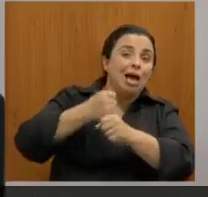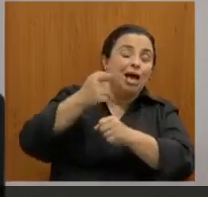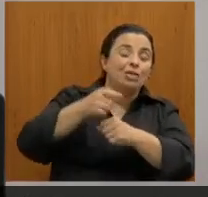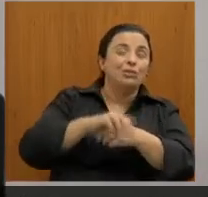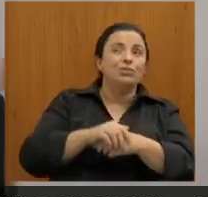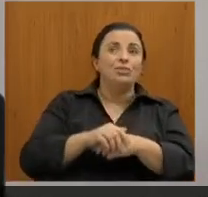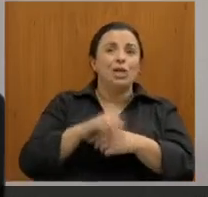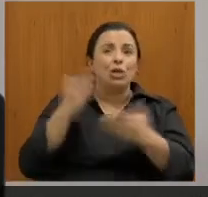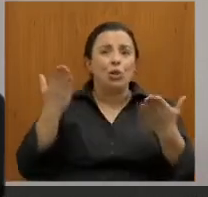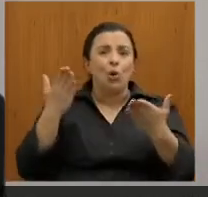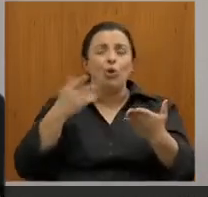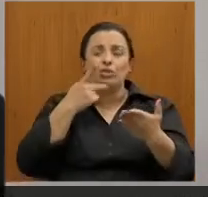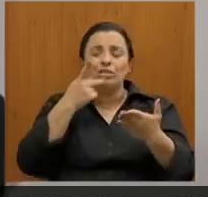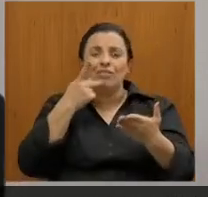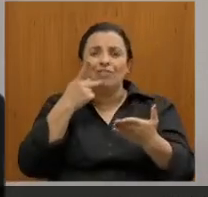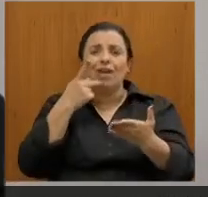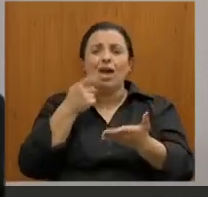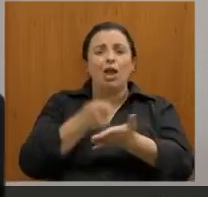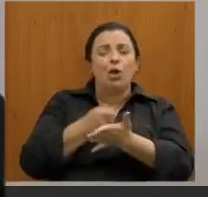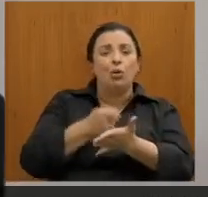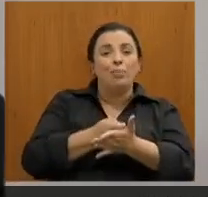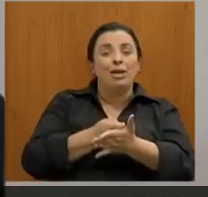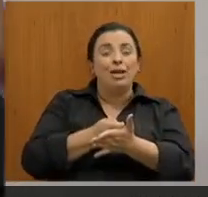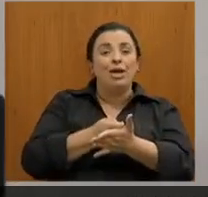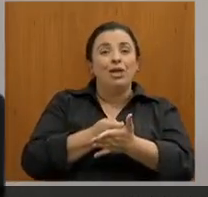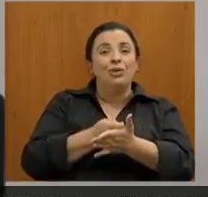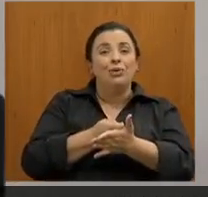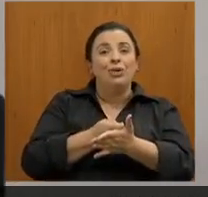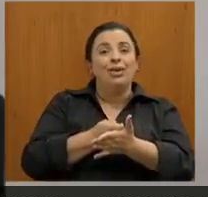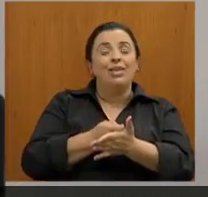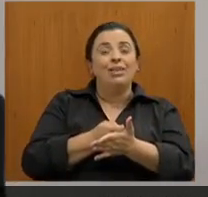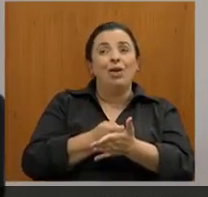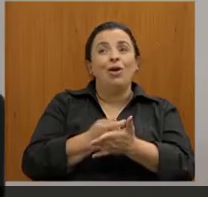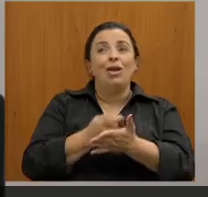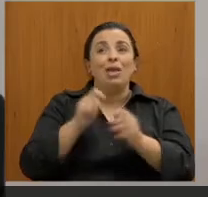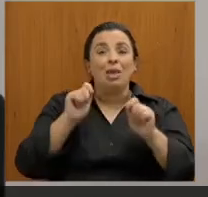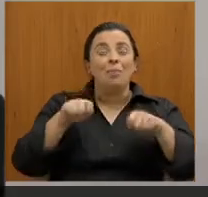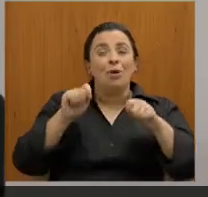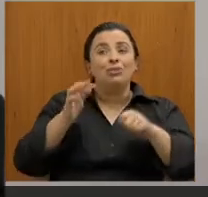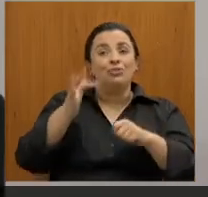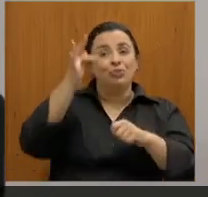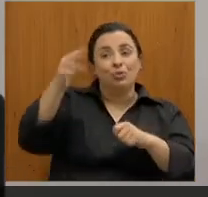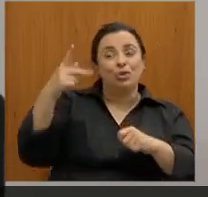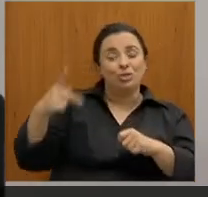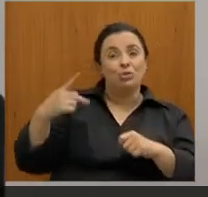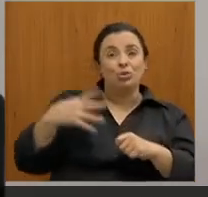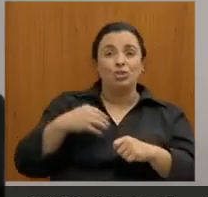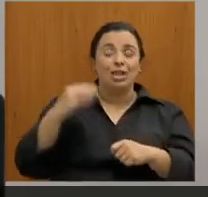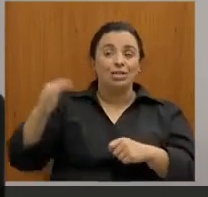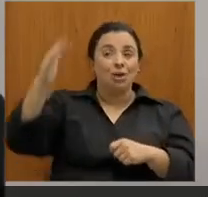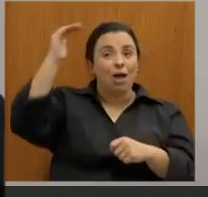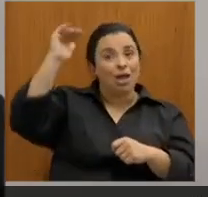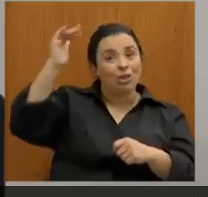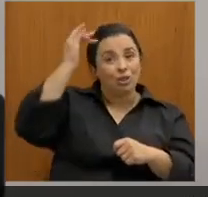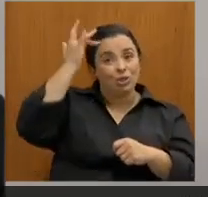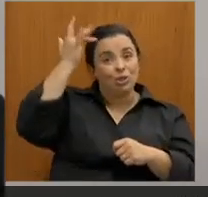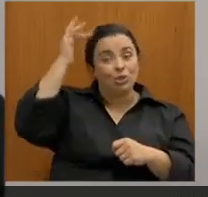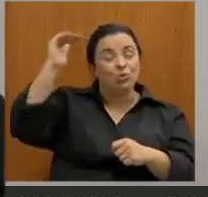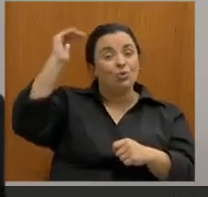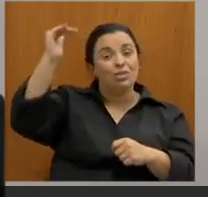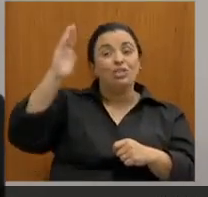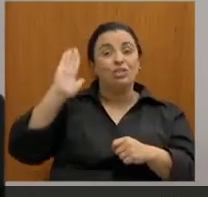cobrando aqui que possa já ter saído do Papel saído né do dos vídeos aqui das nossas palavras nossas intenções e se